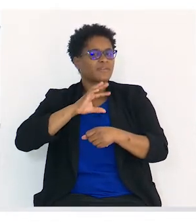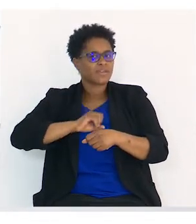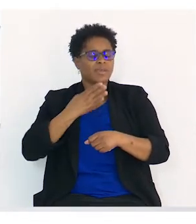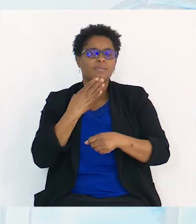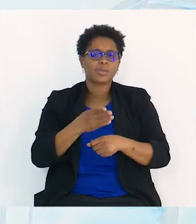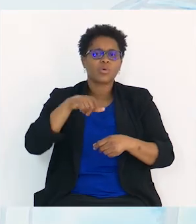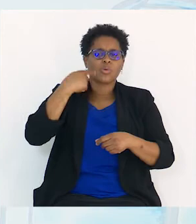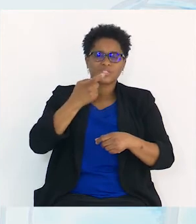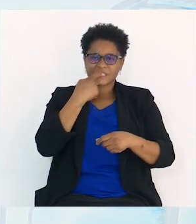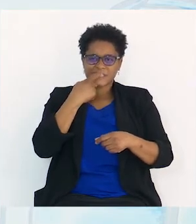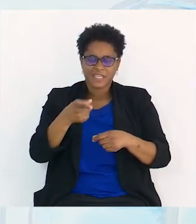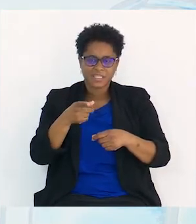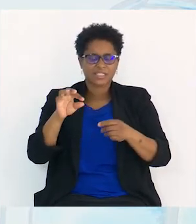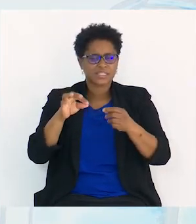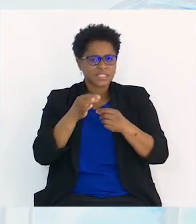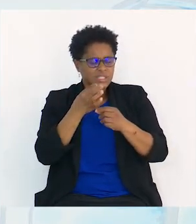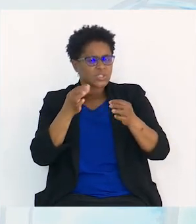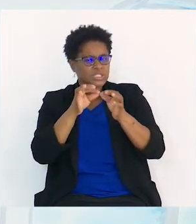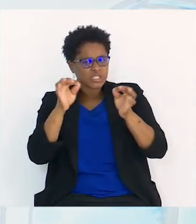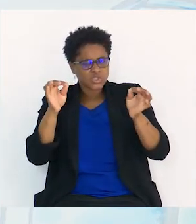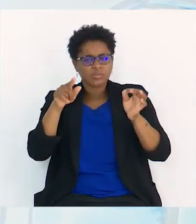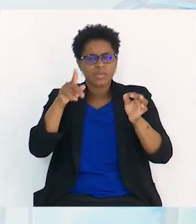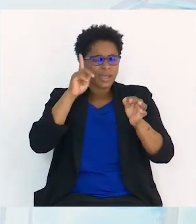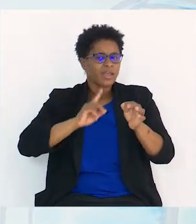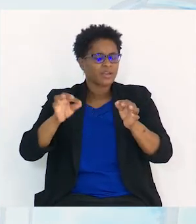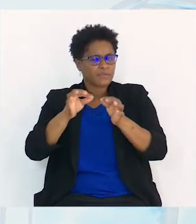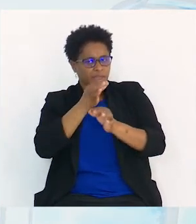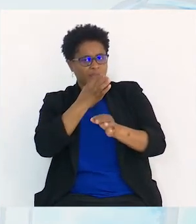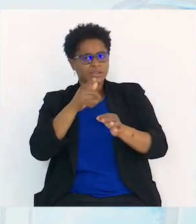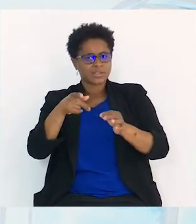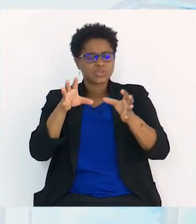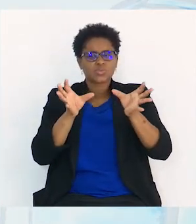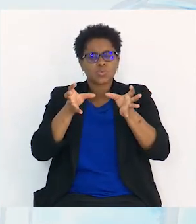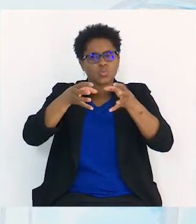afiar. Desse conjunto de ideias que estão lá,